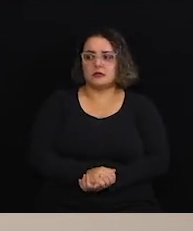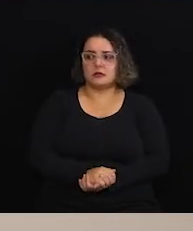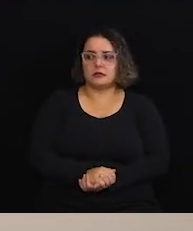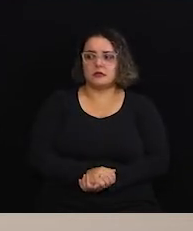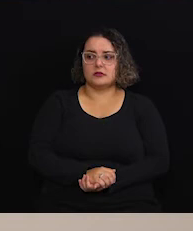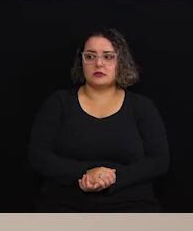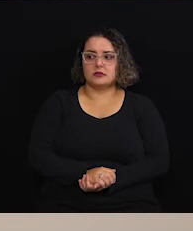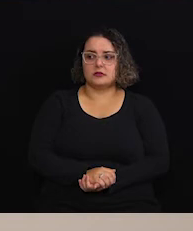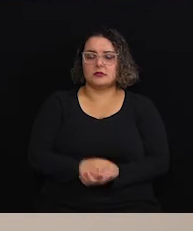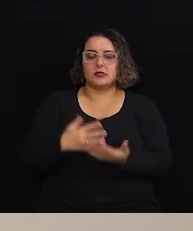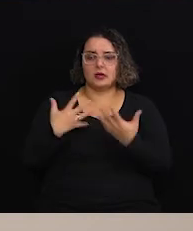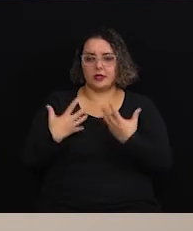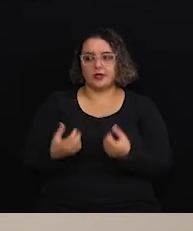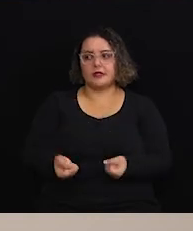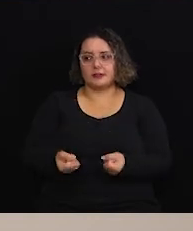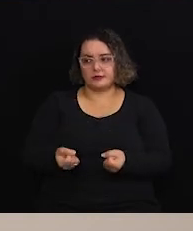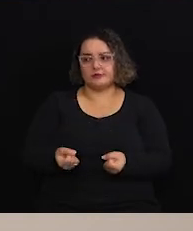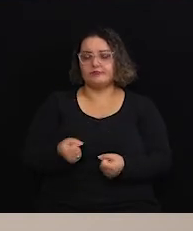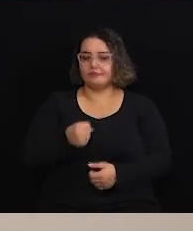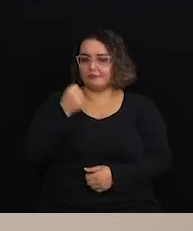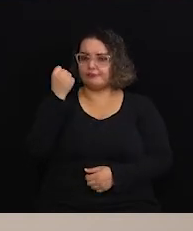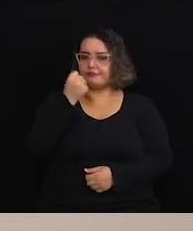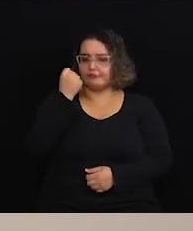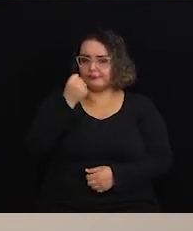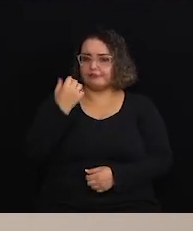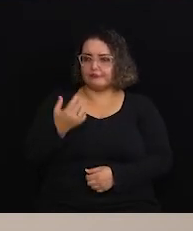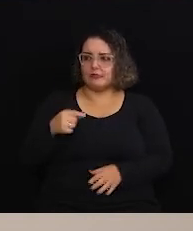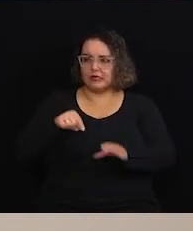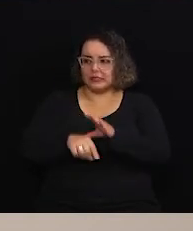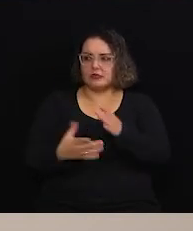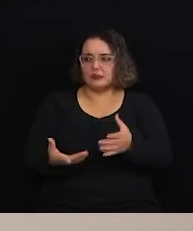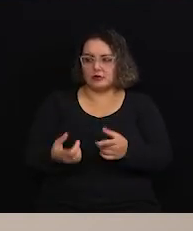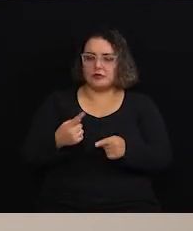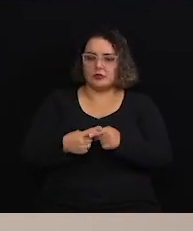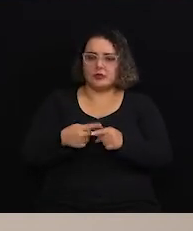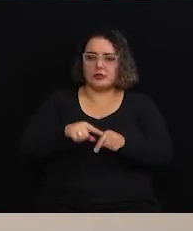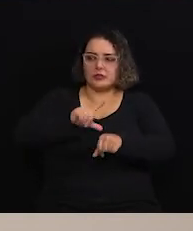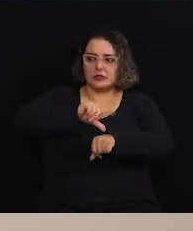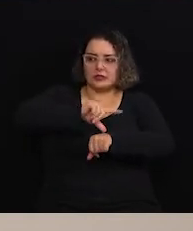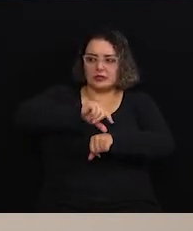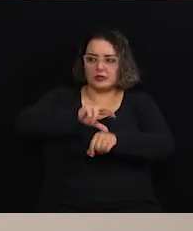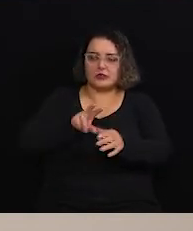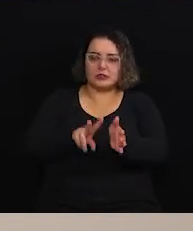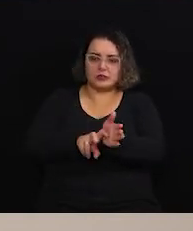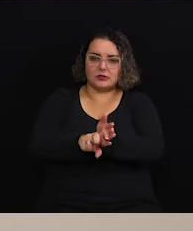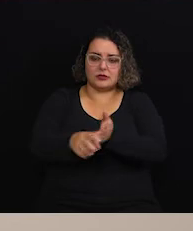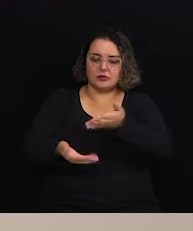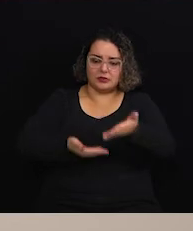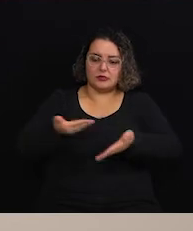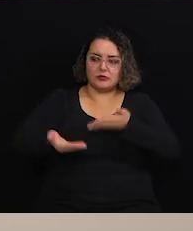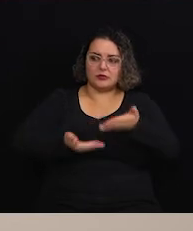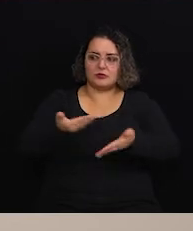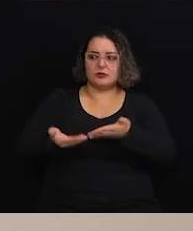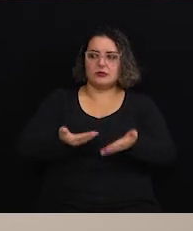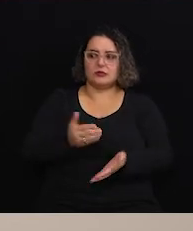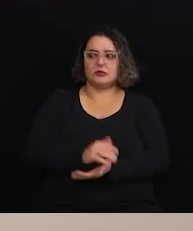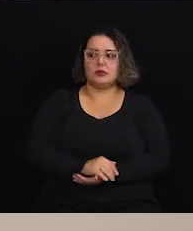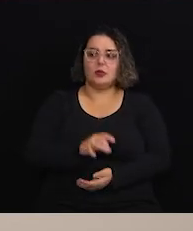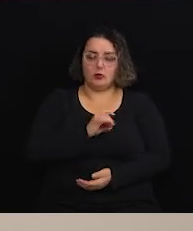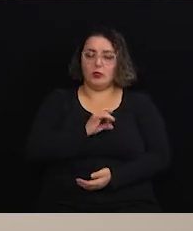assim, a gente acabou recebendo os casos mais avançados porque acabou retardando um pouco esse diagnóstico e tratamento, né,